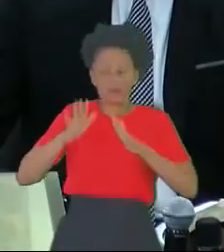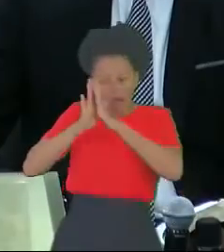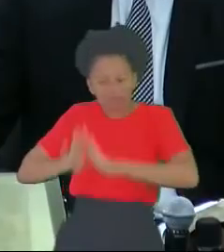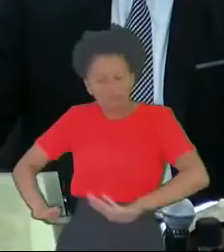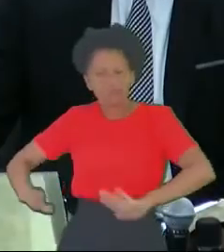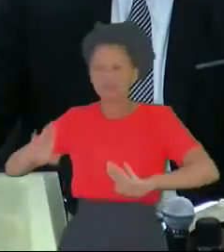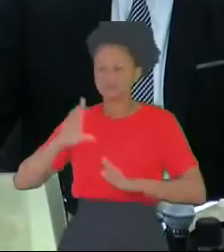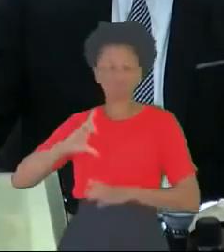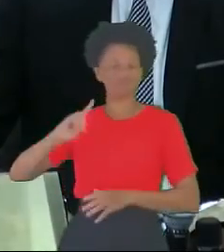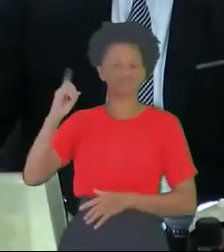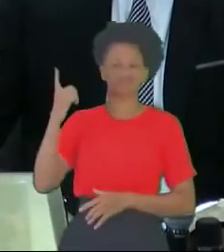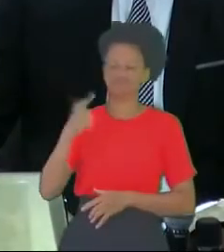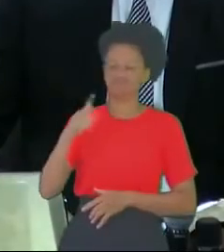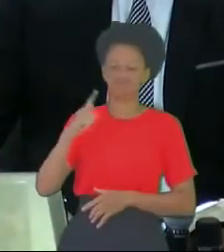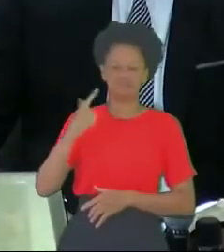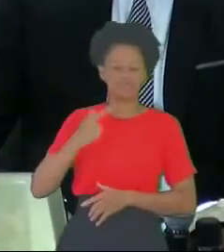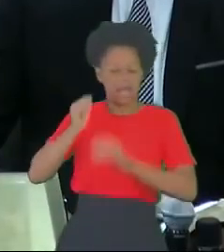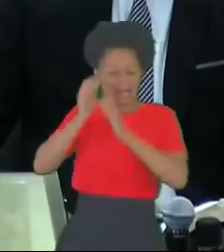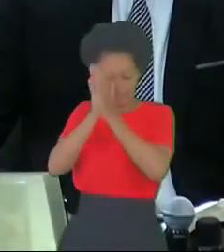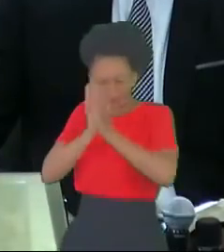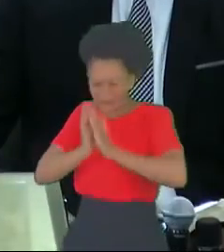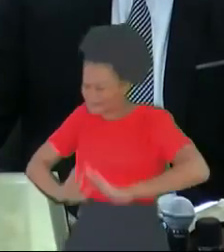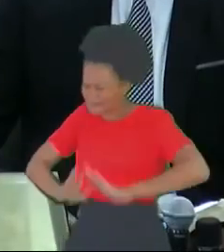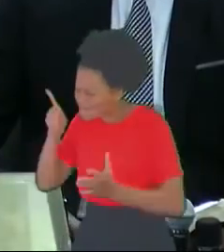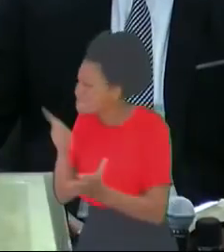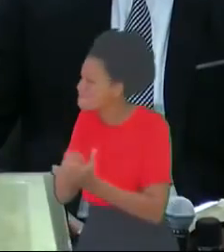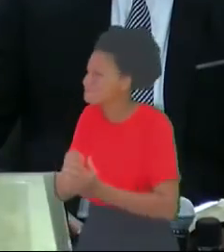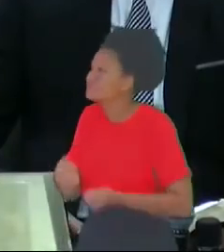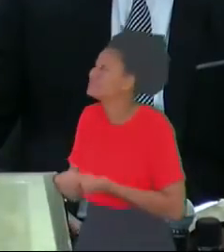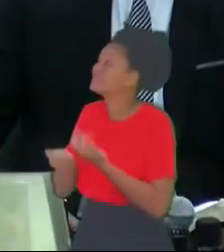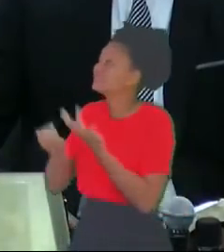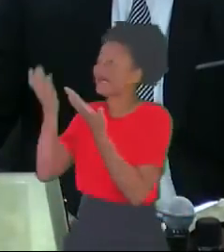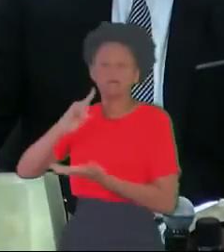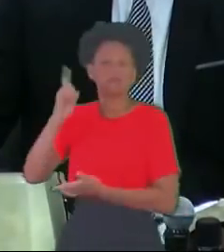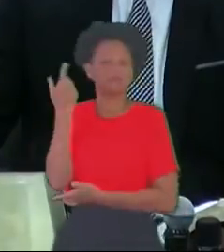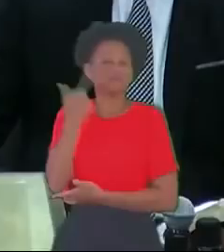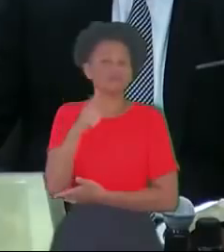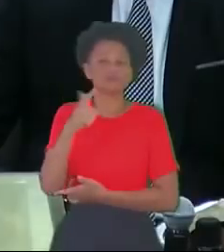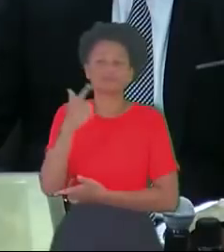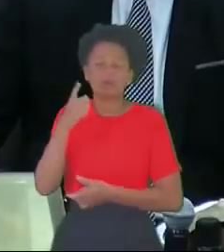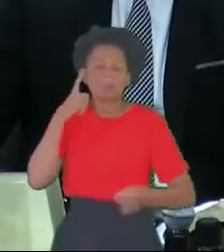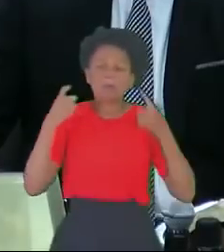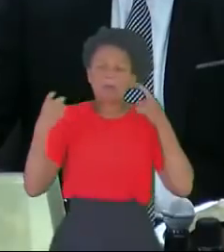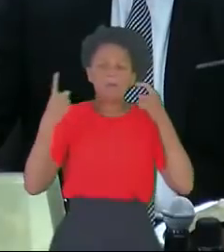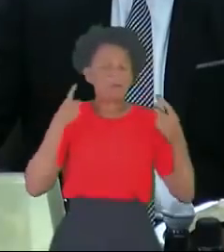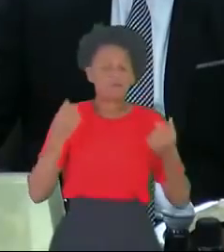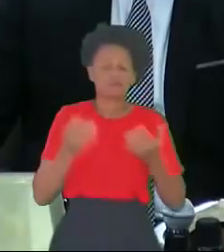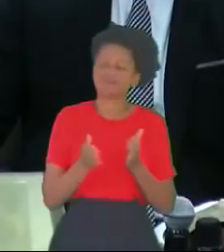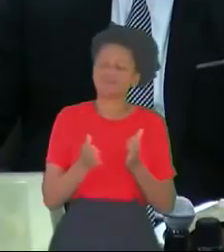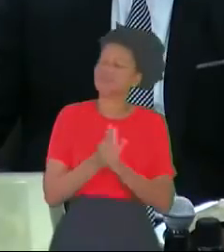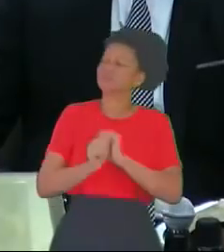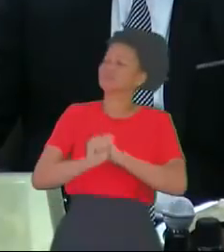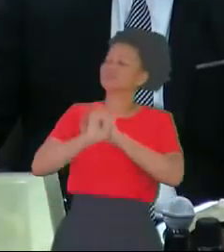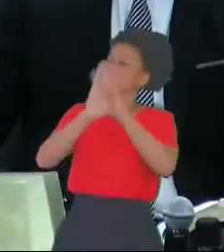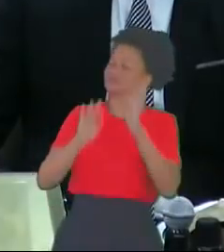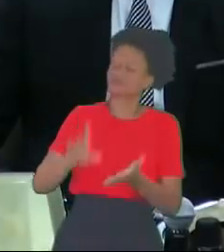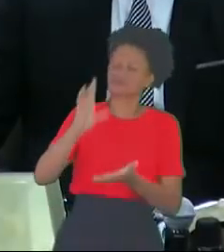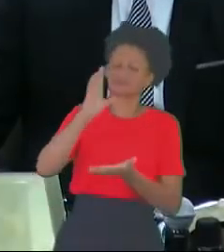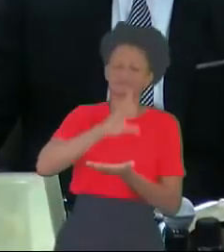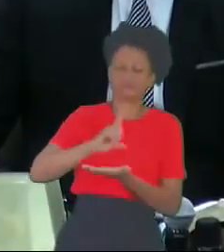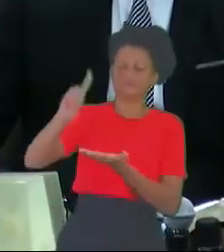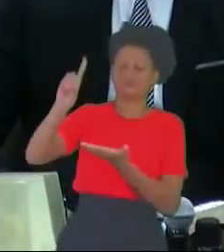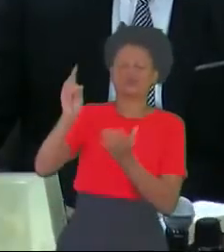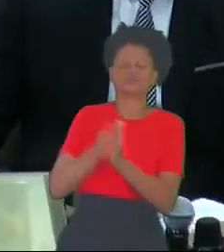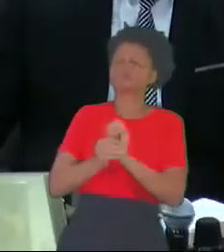Mas o Senhor do lado de fora. Glória a Deus. Glória ao nome de Jesus. Mas tem